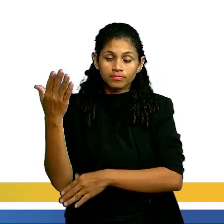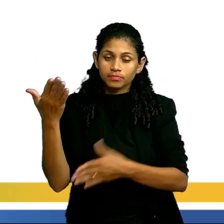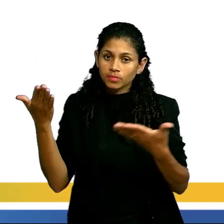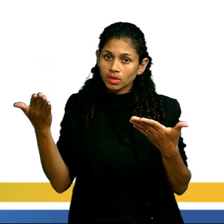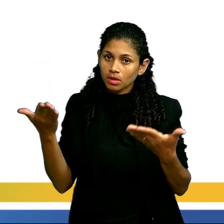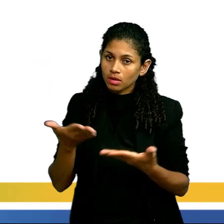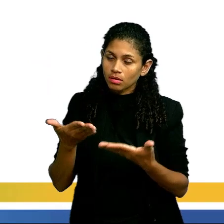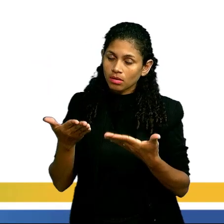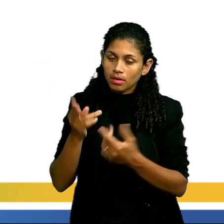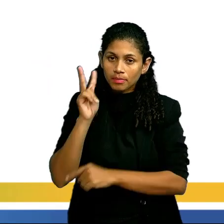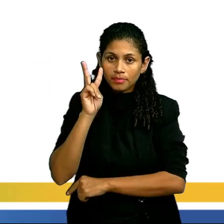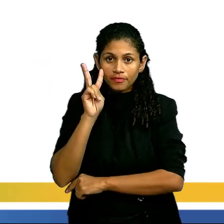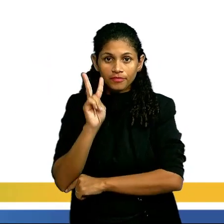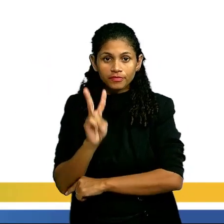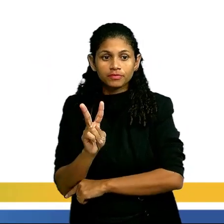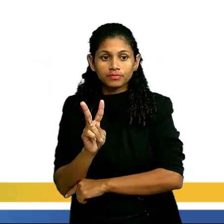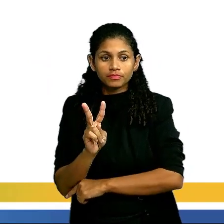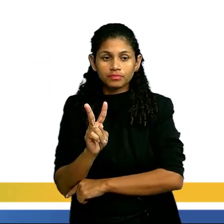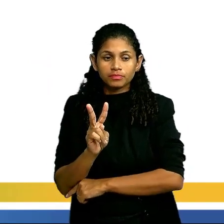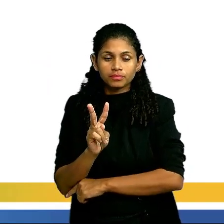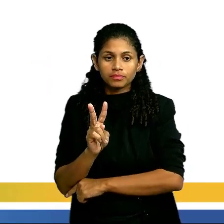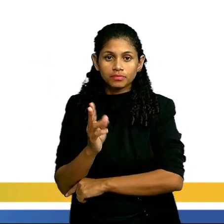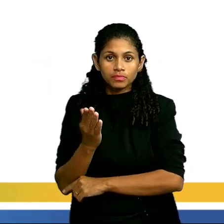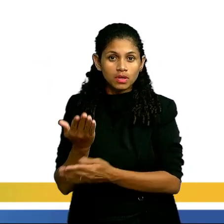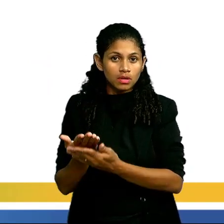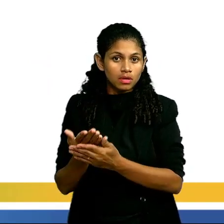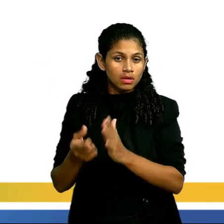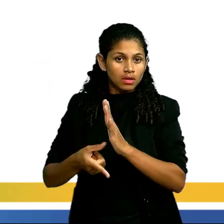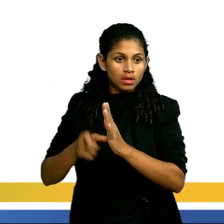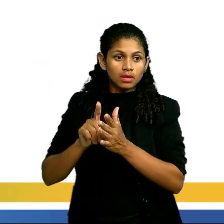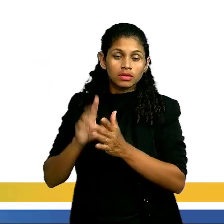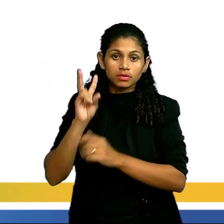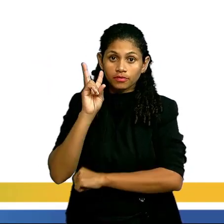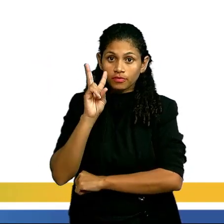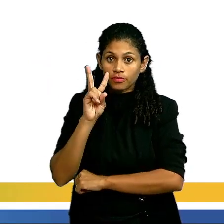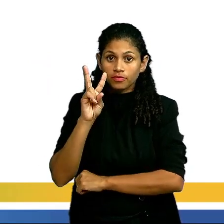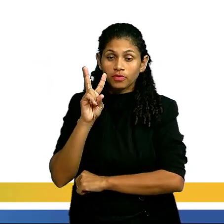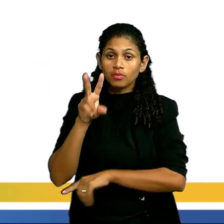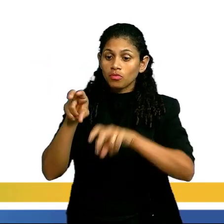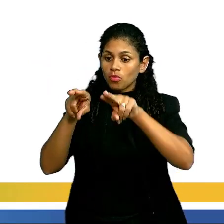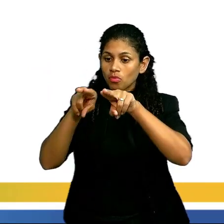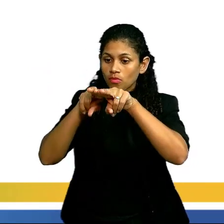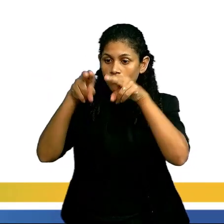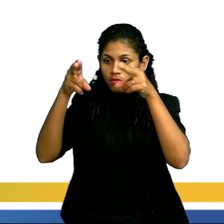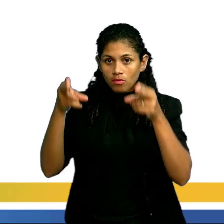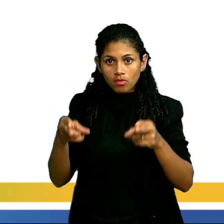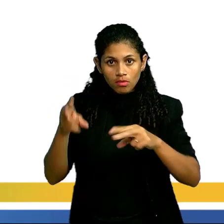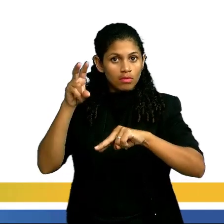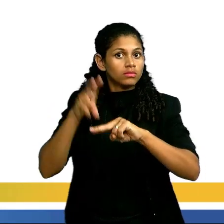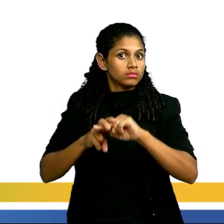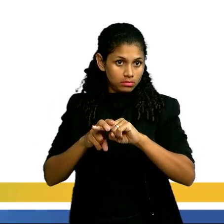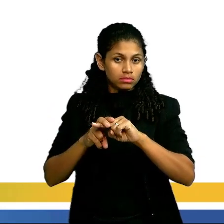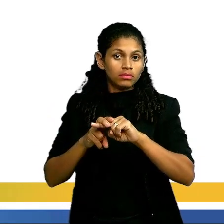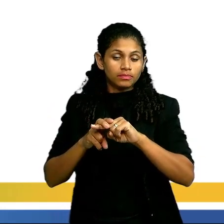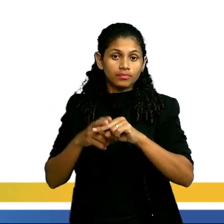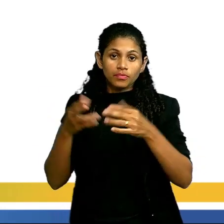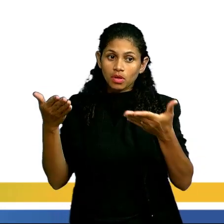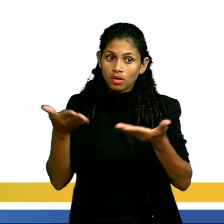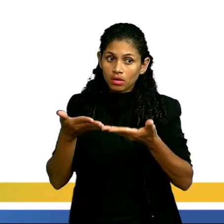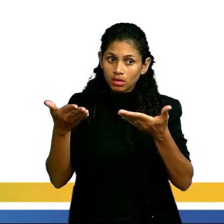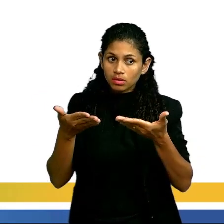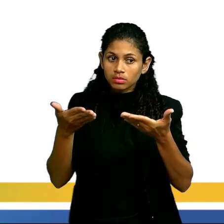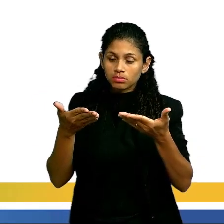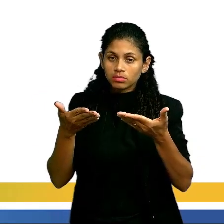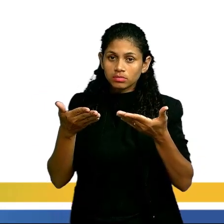Agora vamos ver, isso ali que a gente viu foi só o assento. Agora a gente vai ver o encosto. A